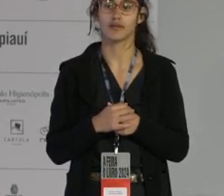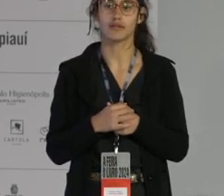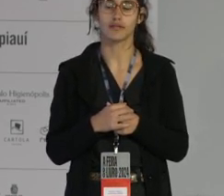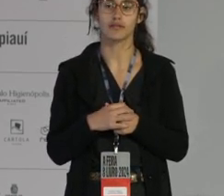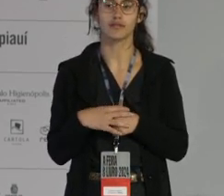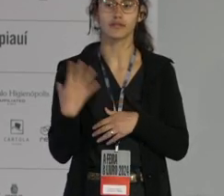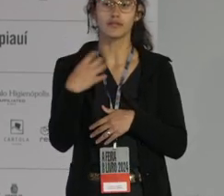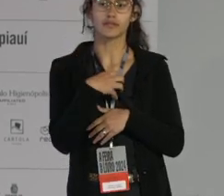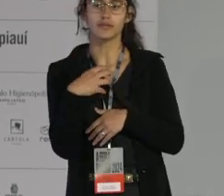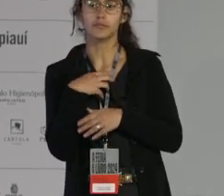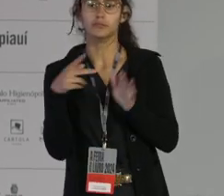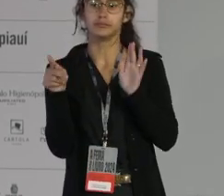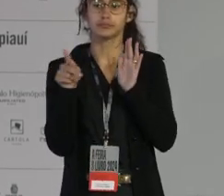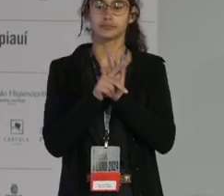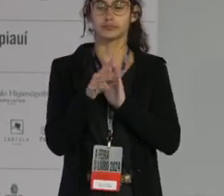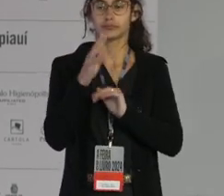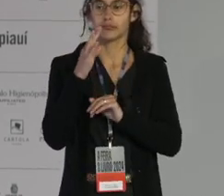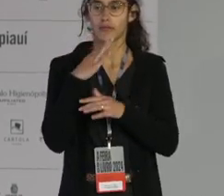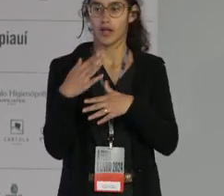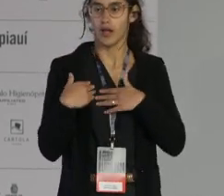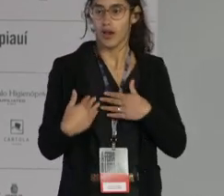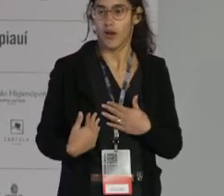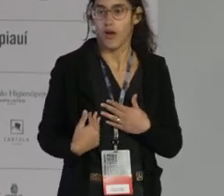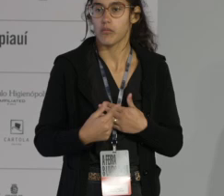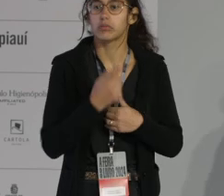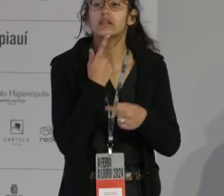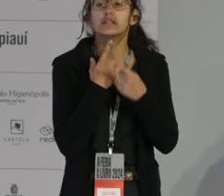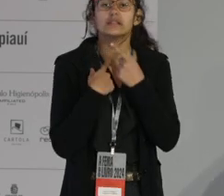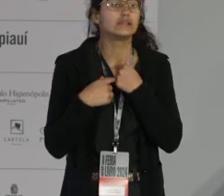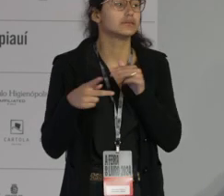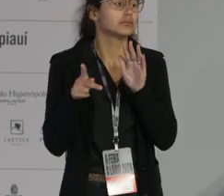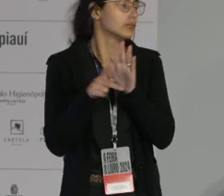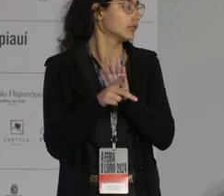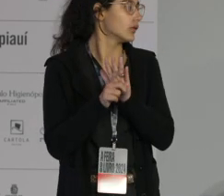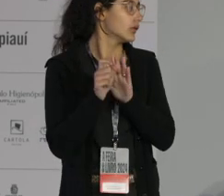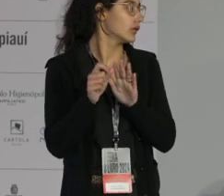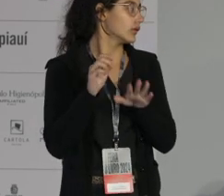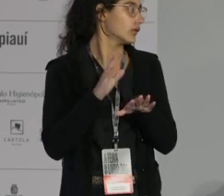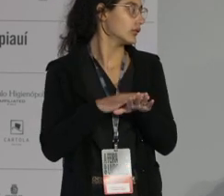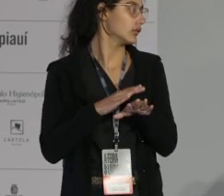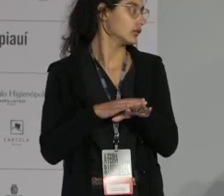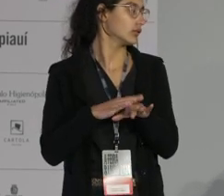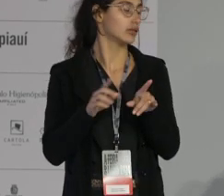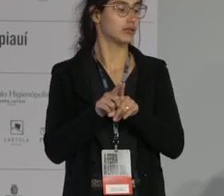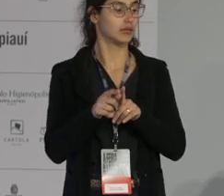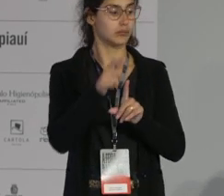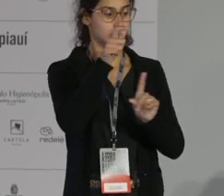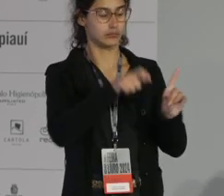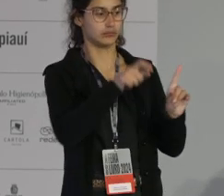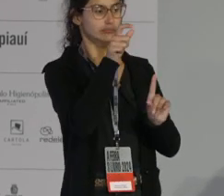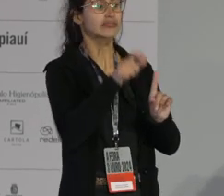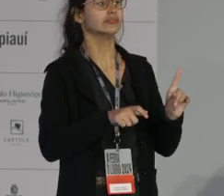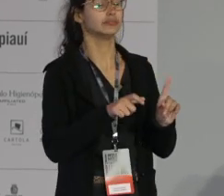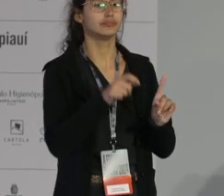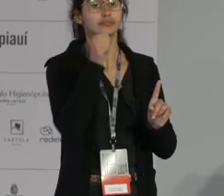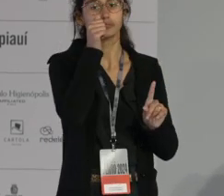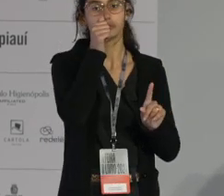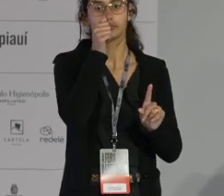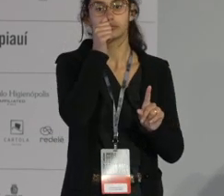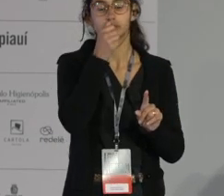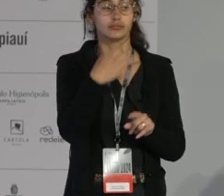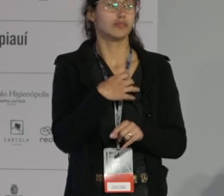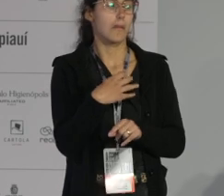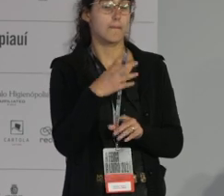no caso do Paraíso Canibal, é como esse corpo desejo, é como se o desejo fosse, é um personagem assim, talvez ele seja